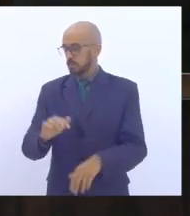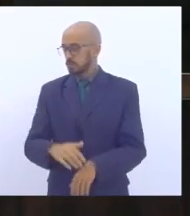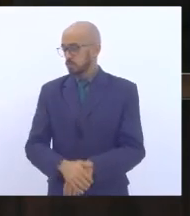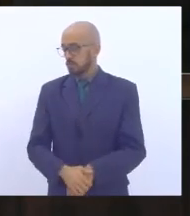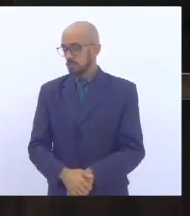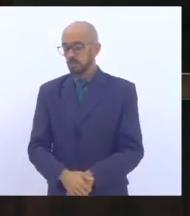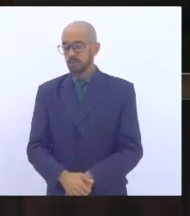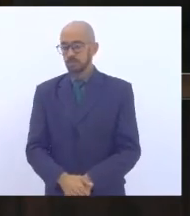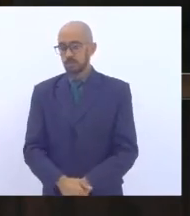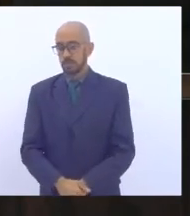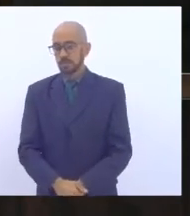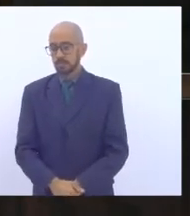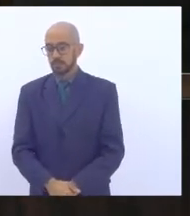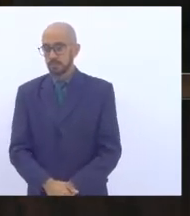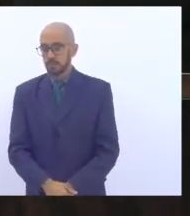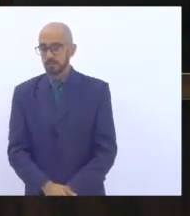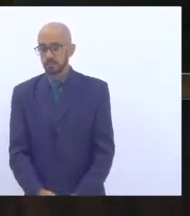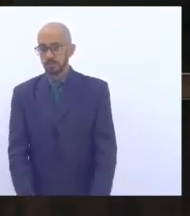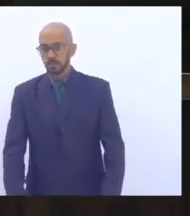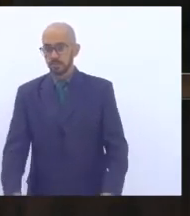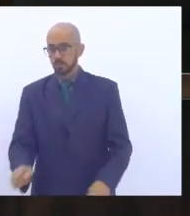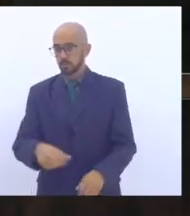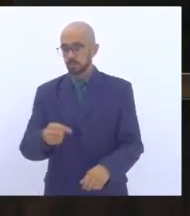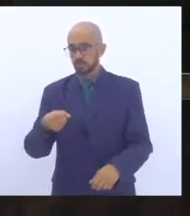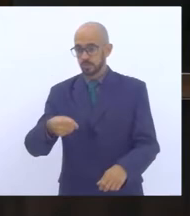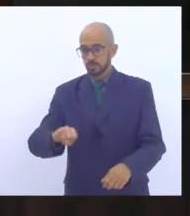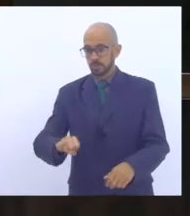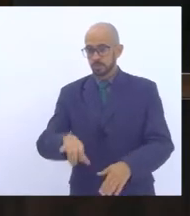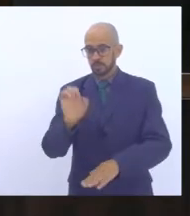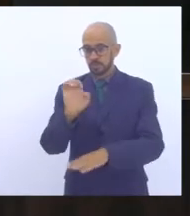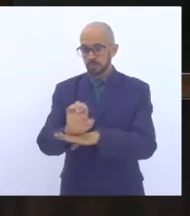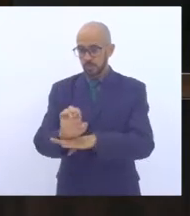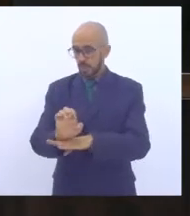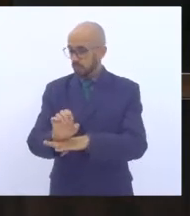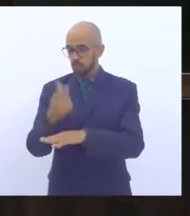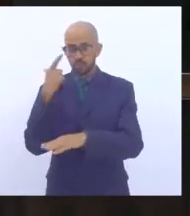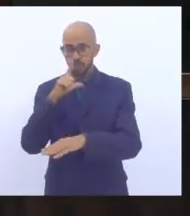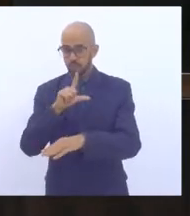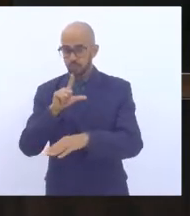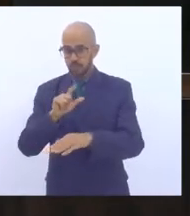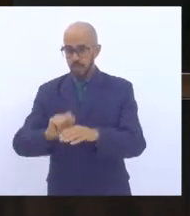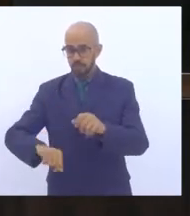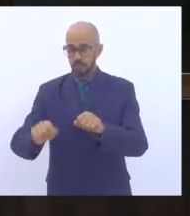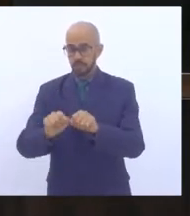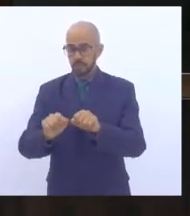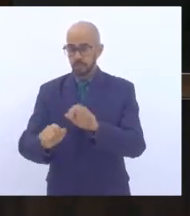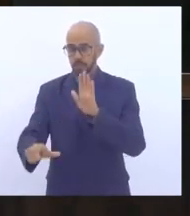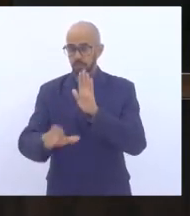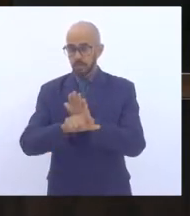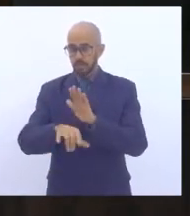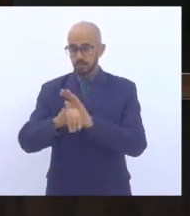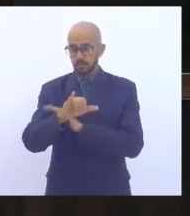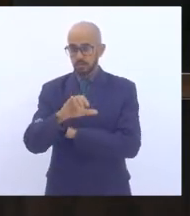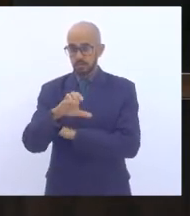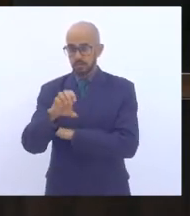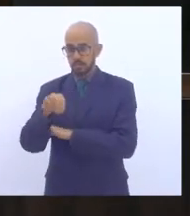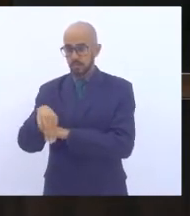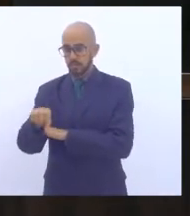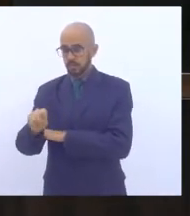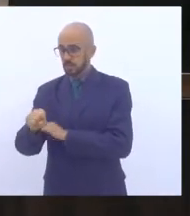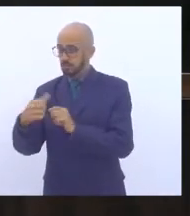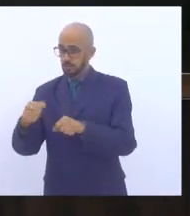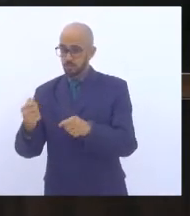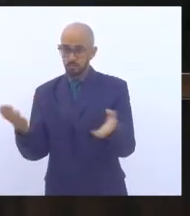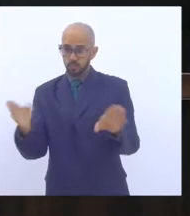legislar sobre o ICMS tem que fechar as portas entregar a união bom então